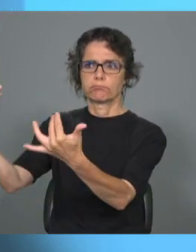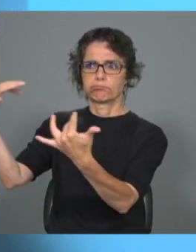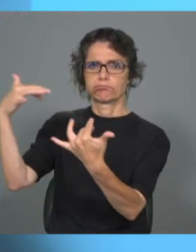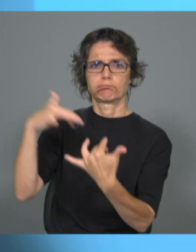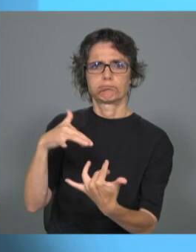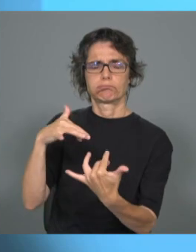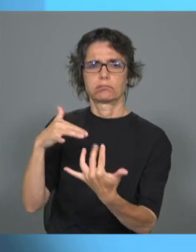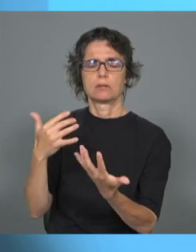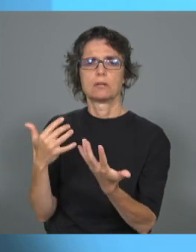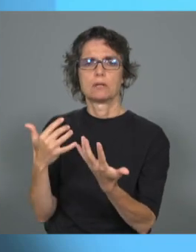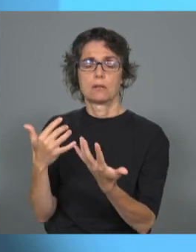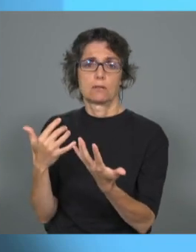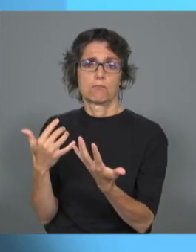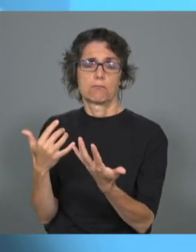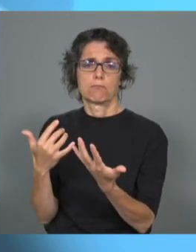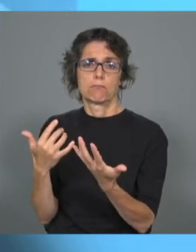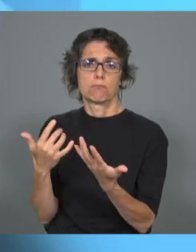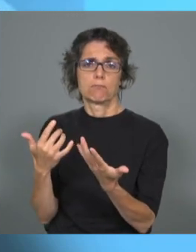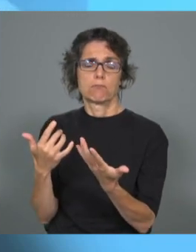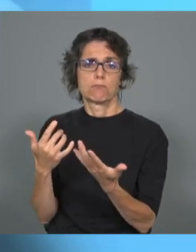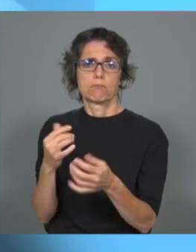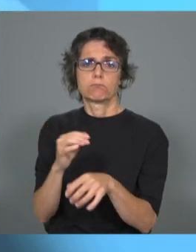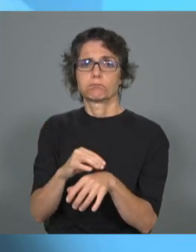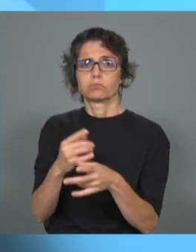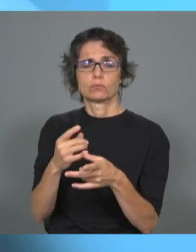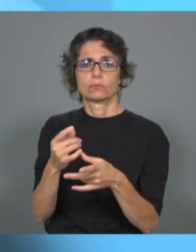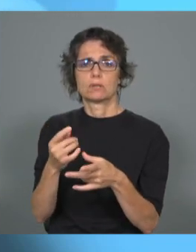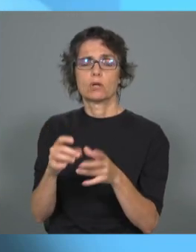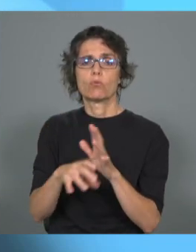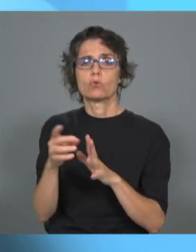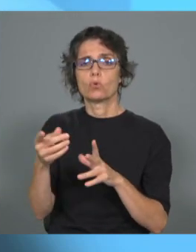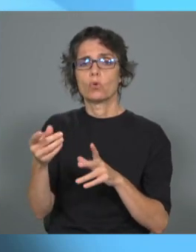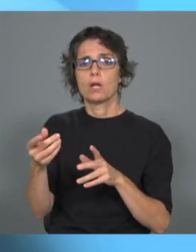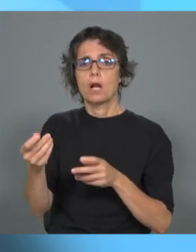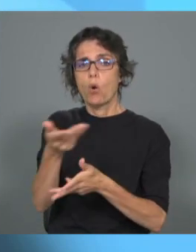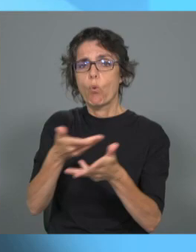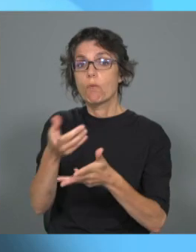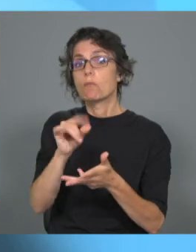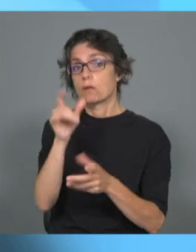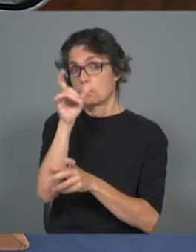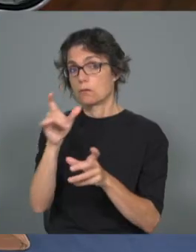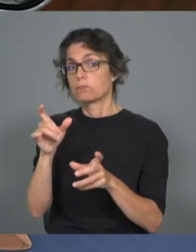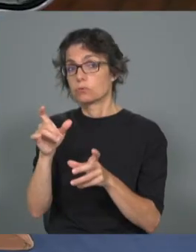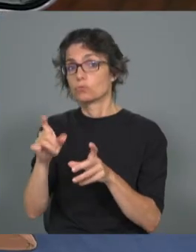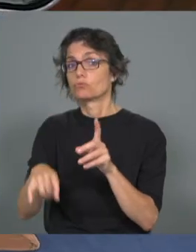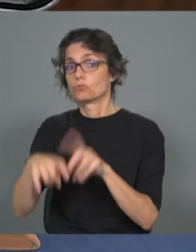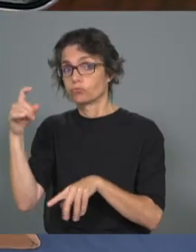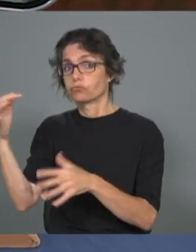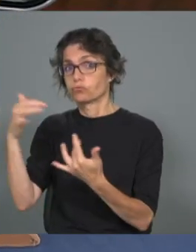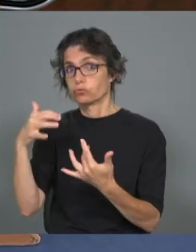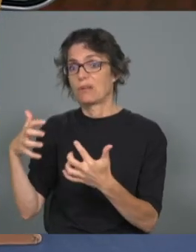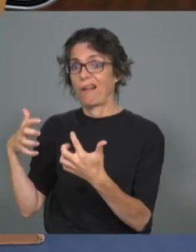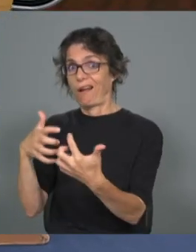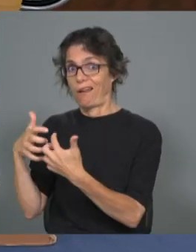em virtude das condições económicas, seja em virtude da fuga de conflitos armados. Isto volta a estar